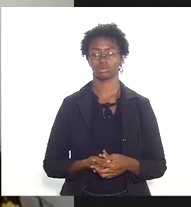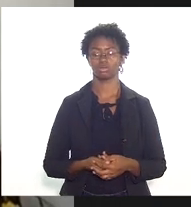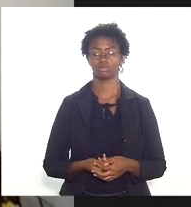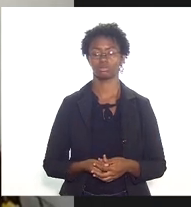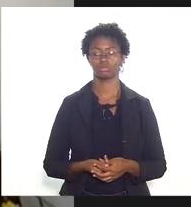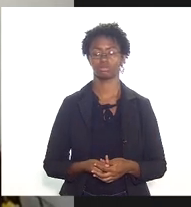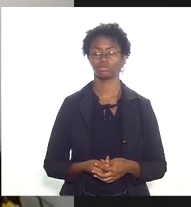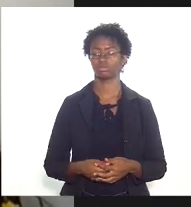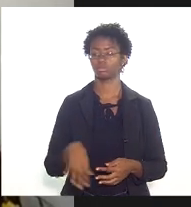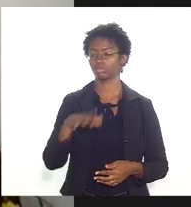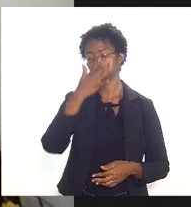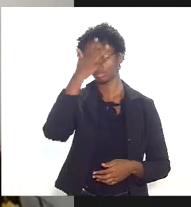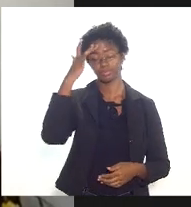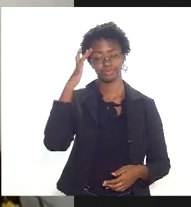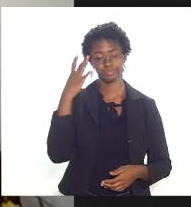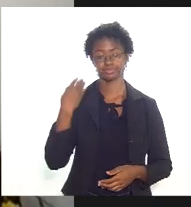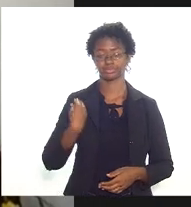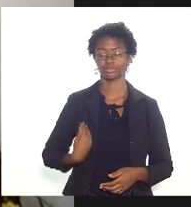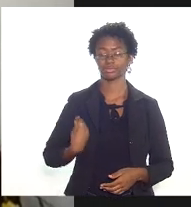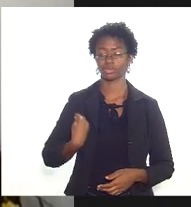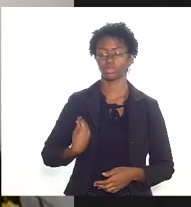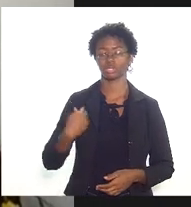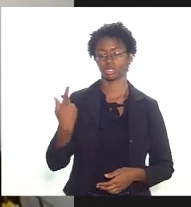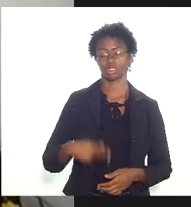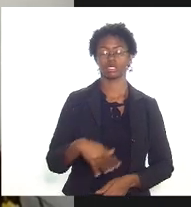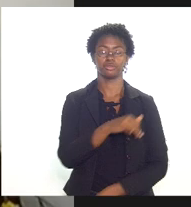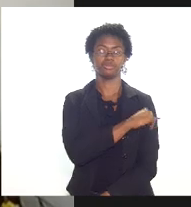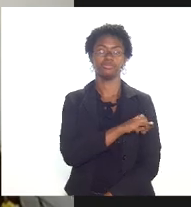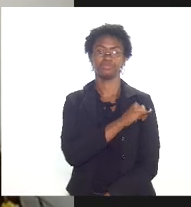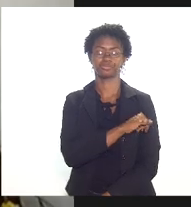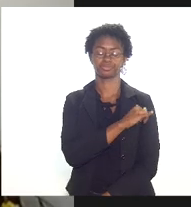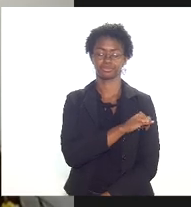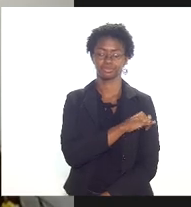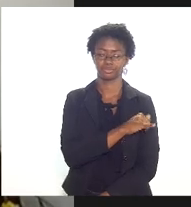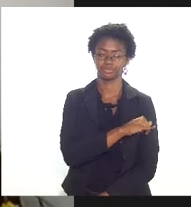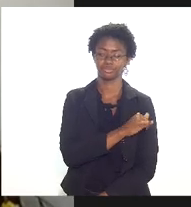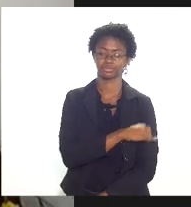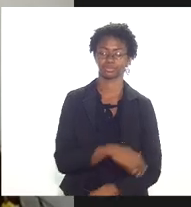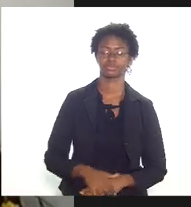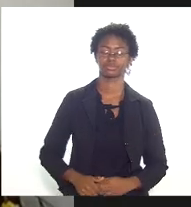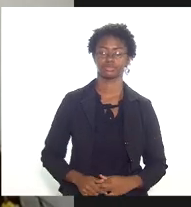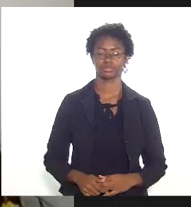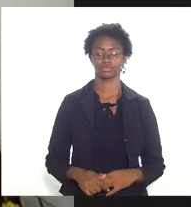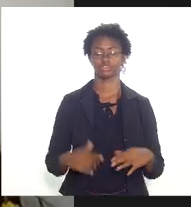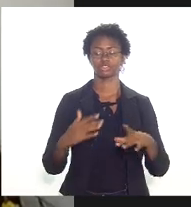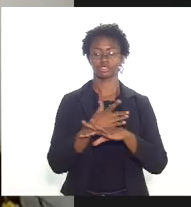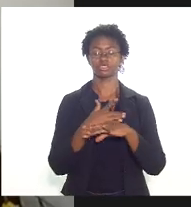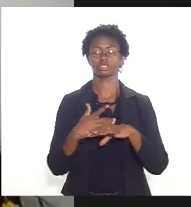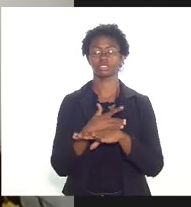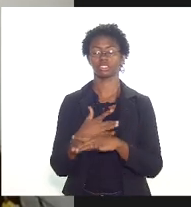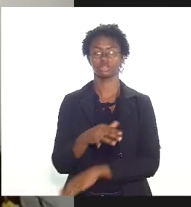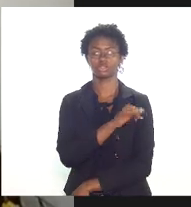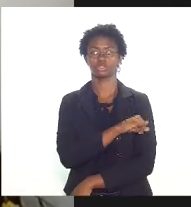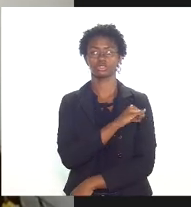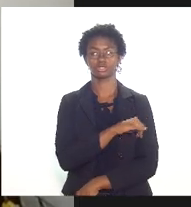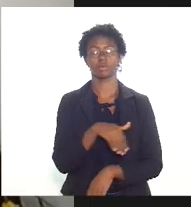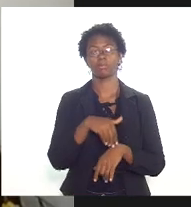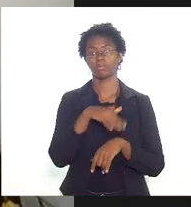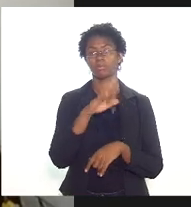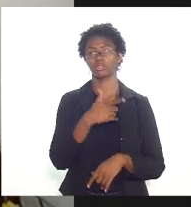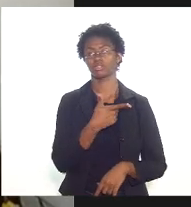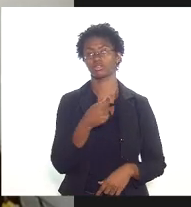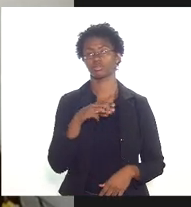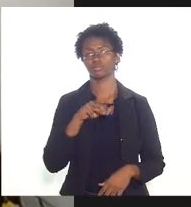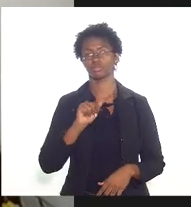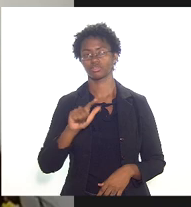de pessoas que vivem no estado do Rio de Janeiro que sucumbiu na Cidade do Rio de Janeiro já são mais de 20 mil